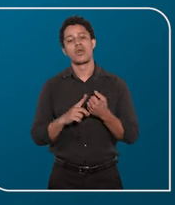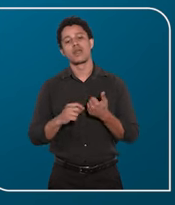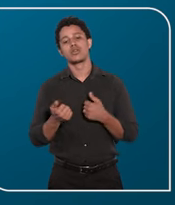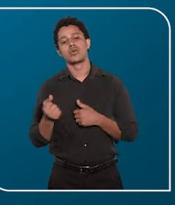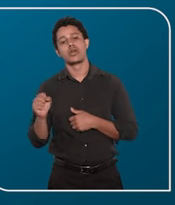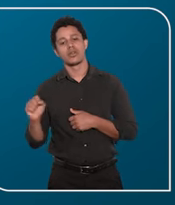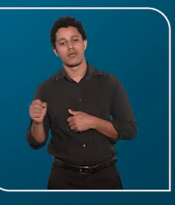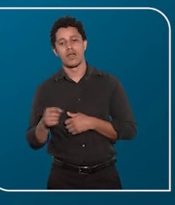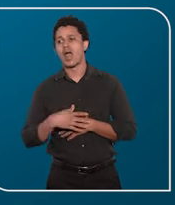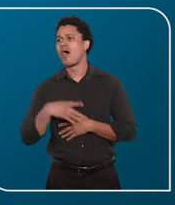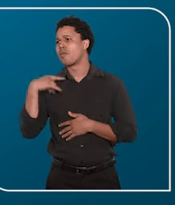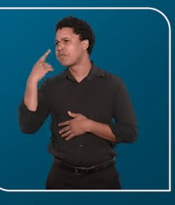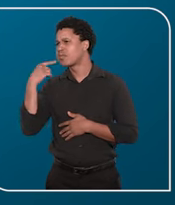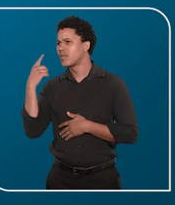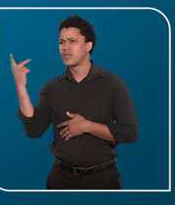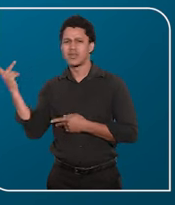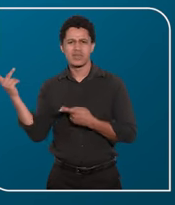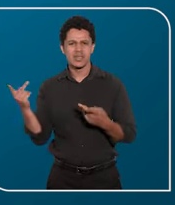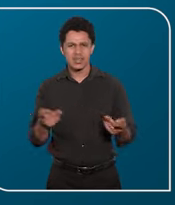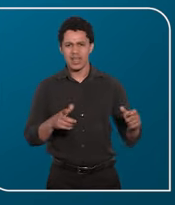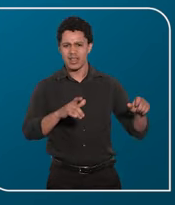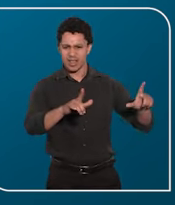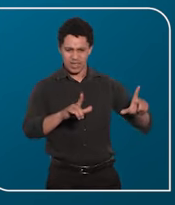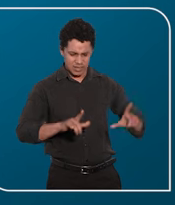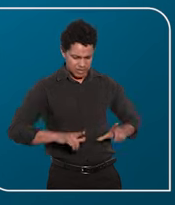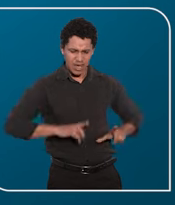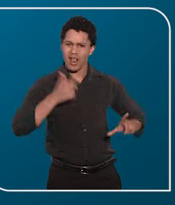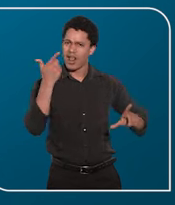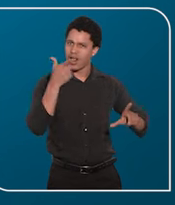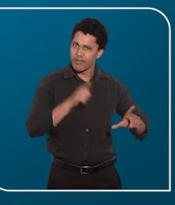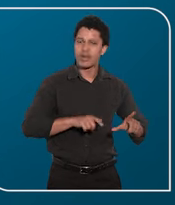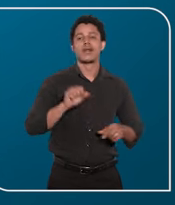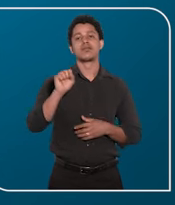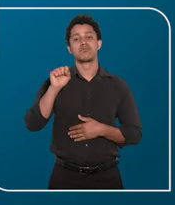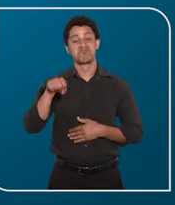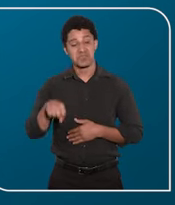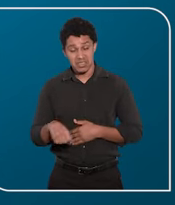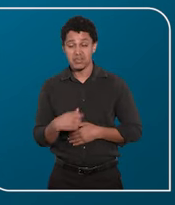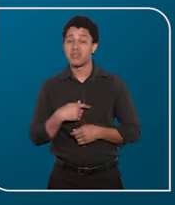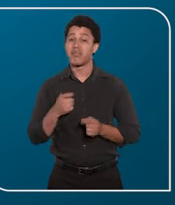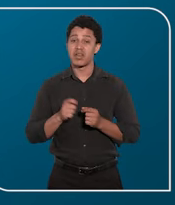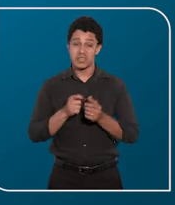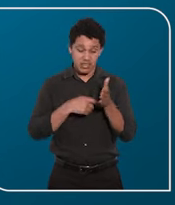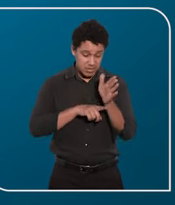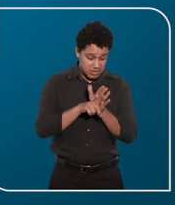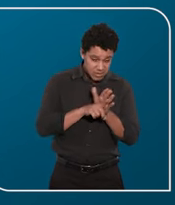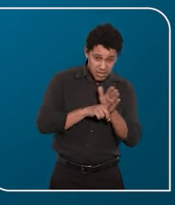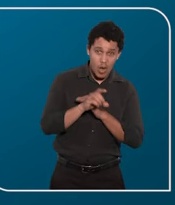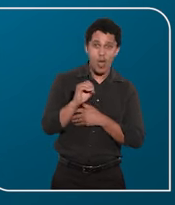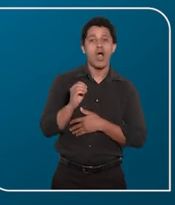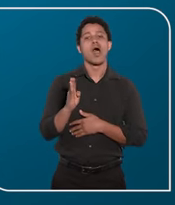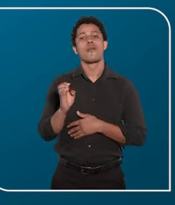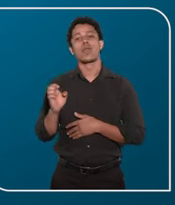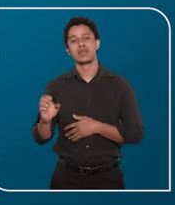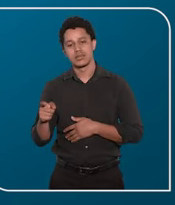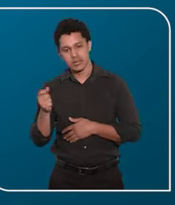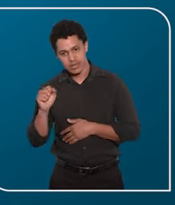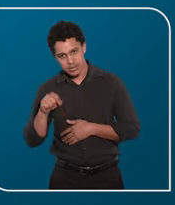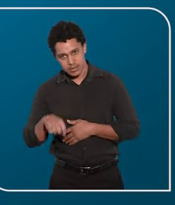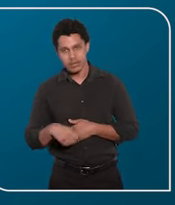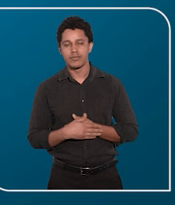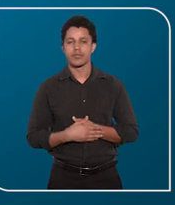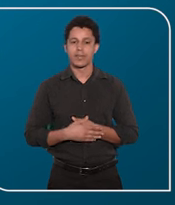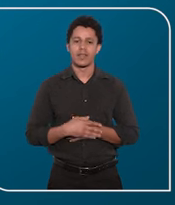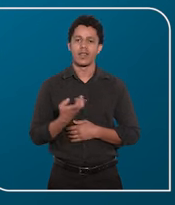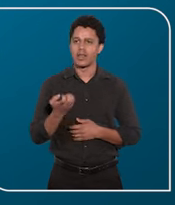estrangeiro vai ter que trazer o seu diploma e revalidar? Sim. O advogado estrangeiro vai ter que fazer exame de ordem? Sim. Ah, quer advogado no